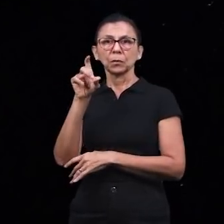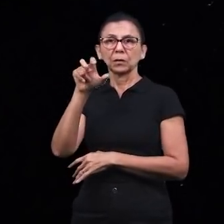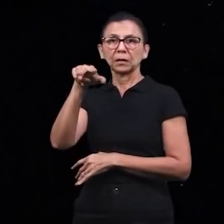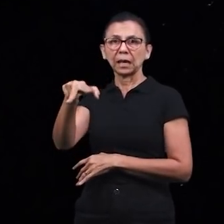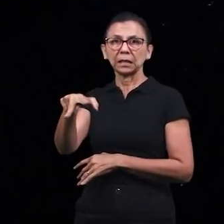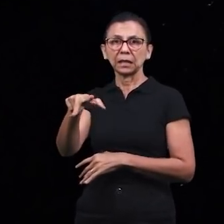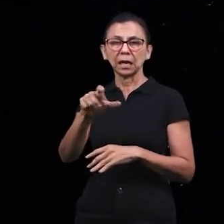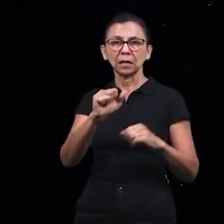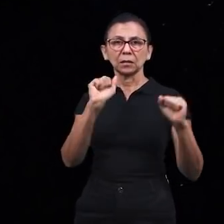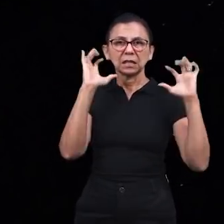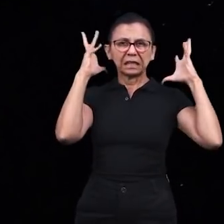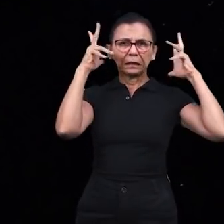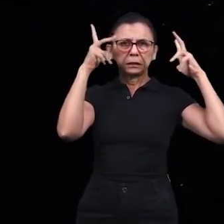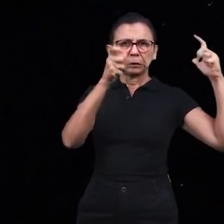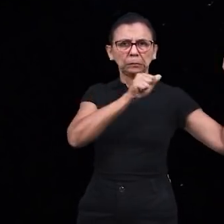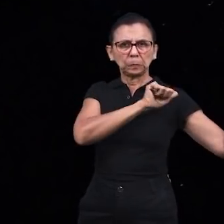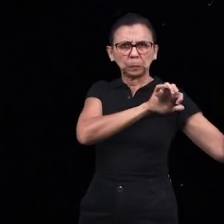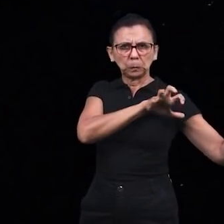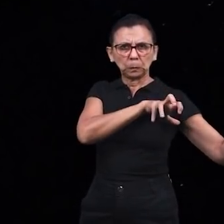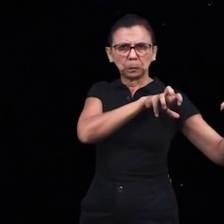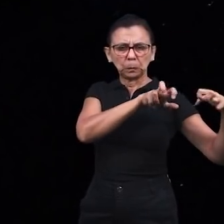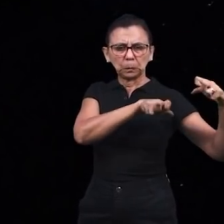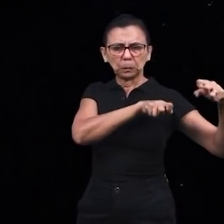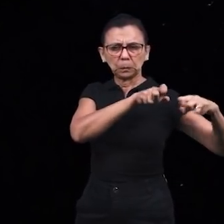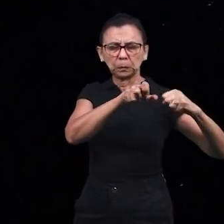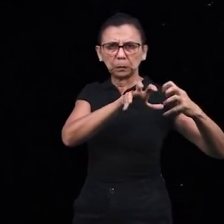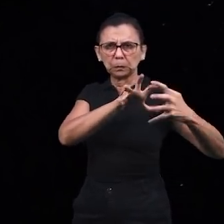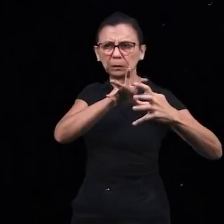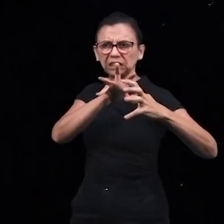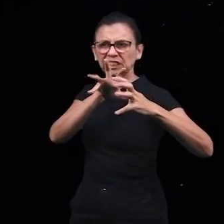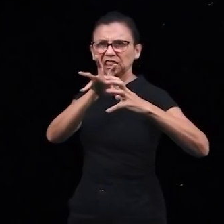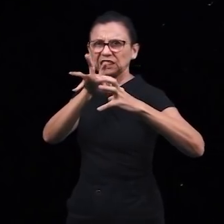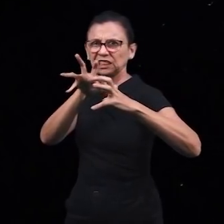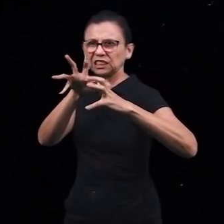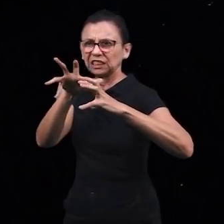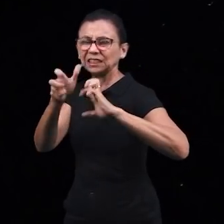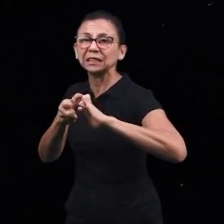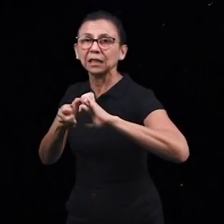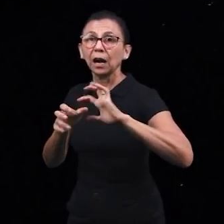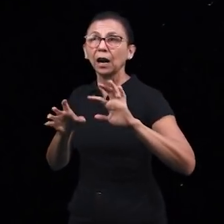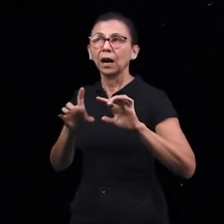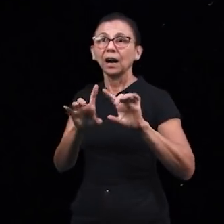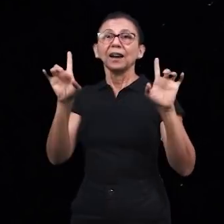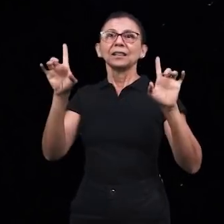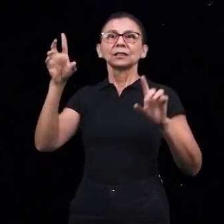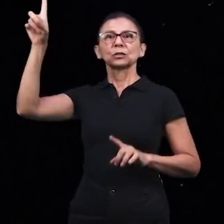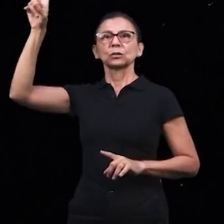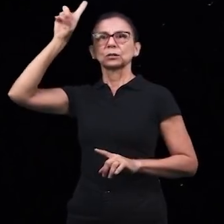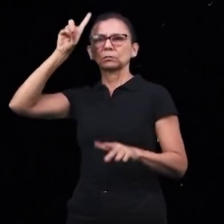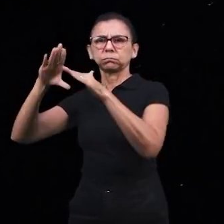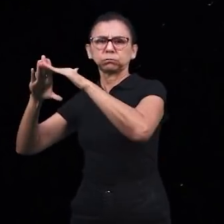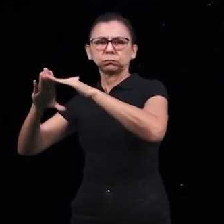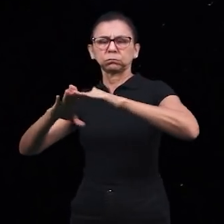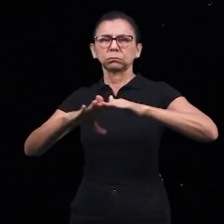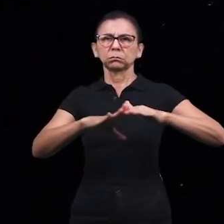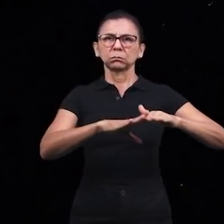Deus. Certo dia o encontraram orando, prostrado ao